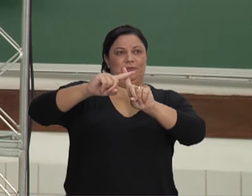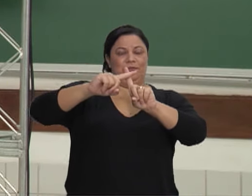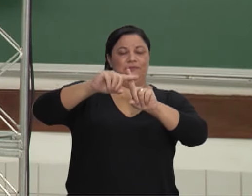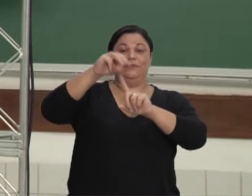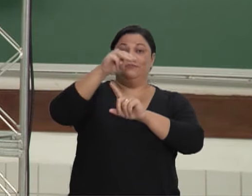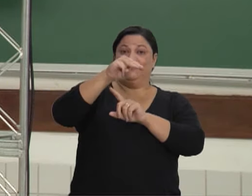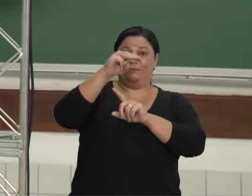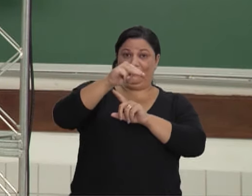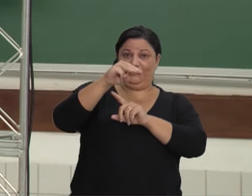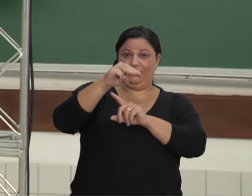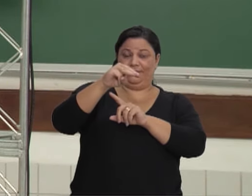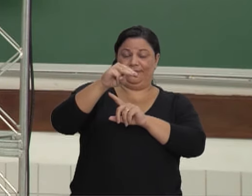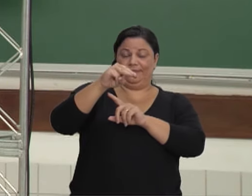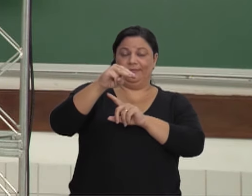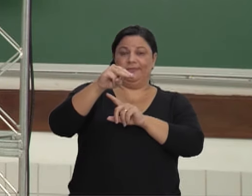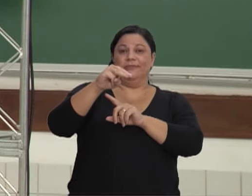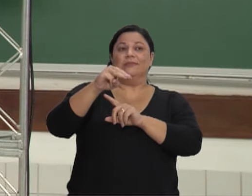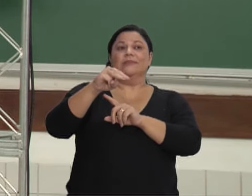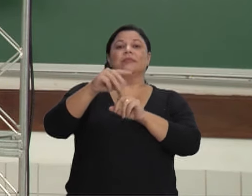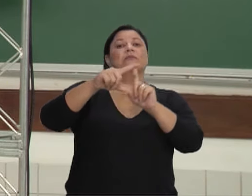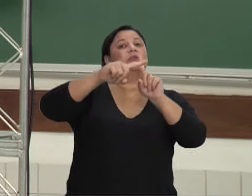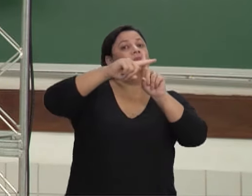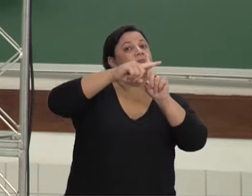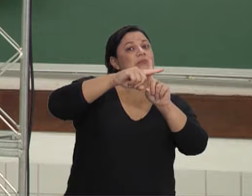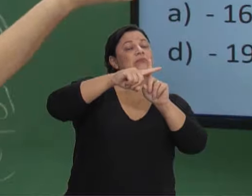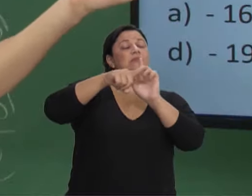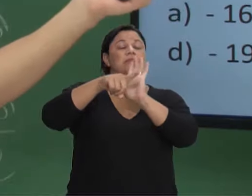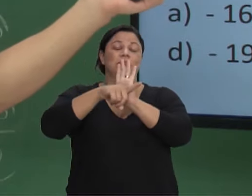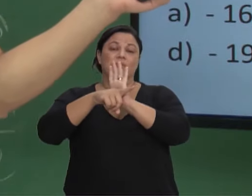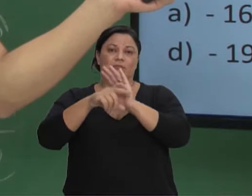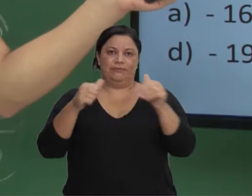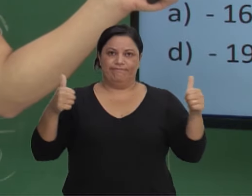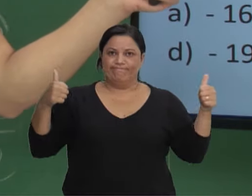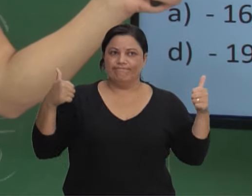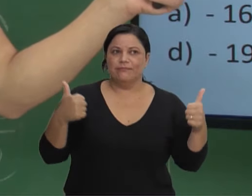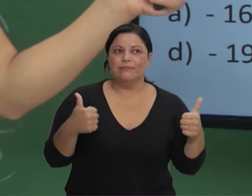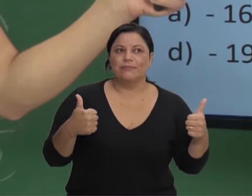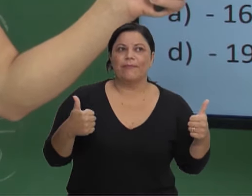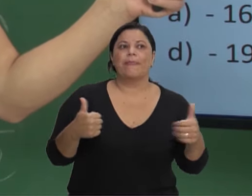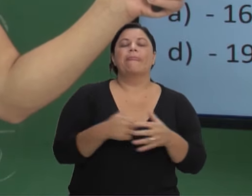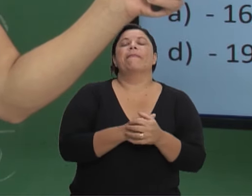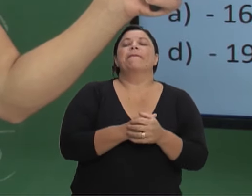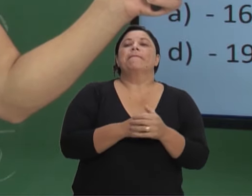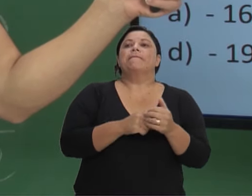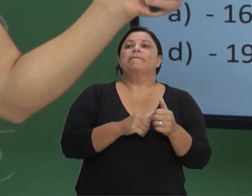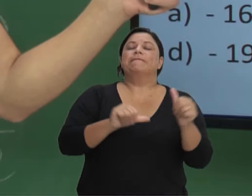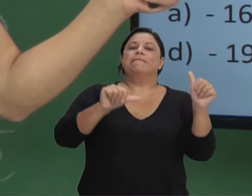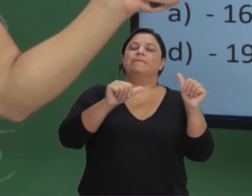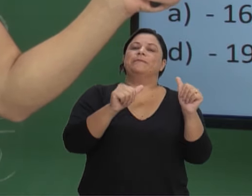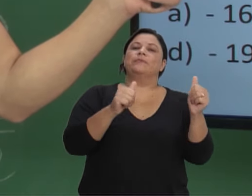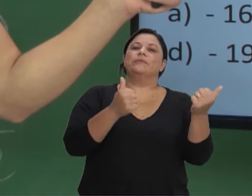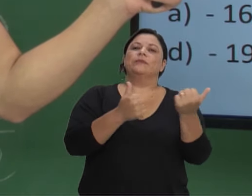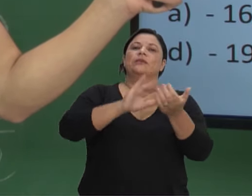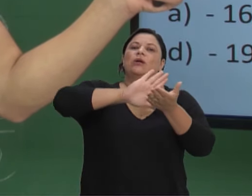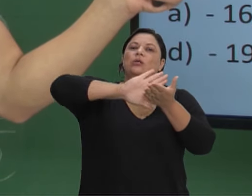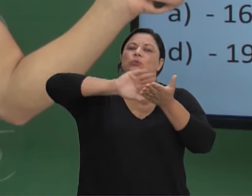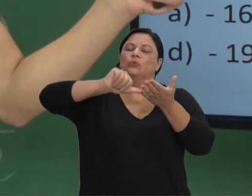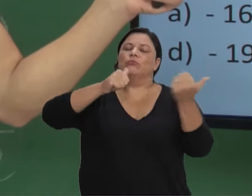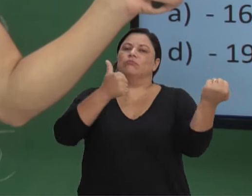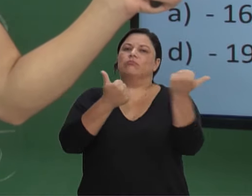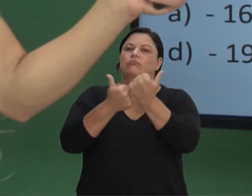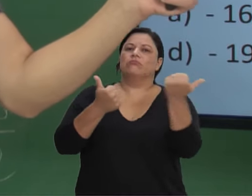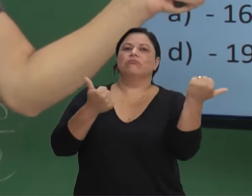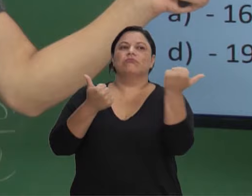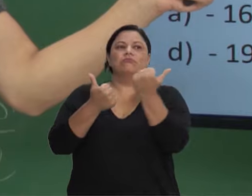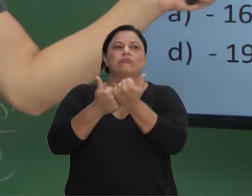positivos e negativos. Tranquilo? Então, na hora de substituir lá, o x de p, eu vou